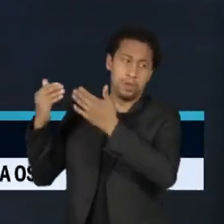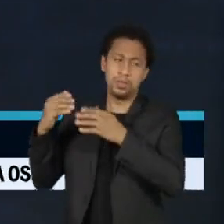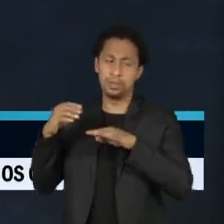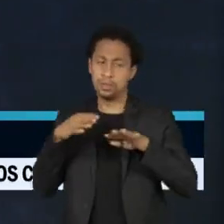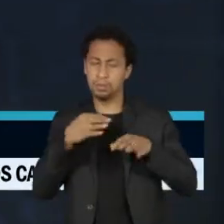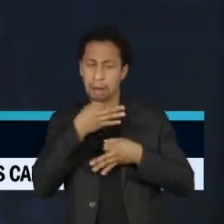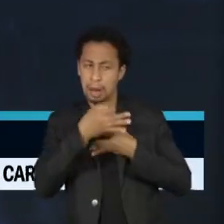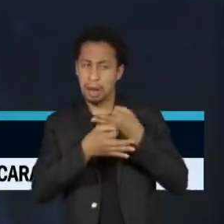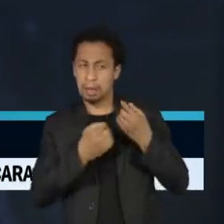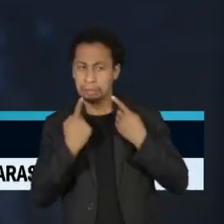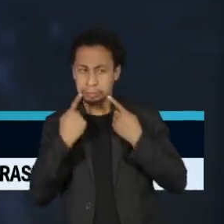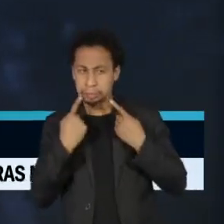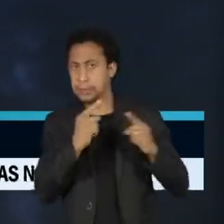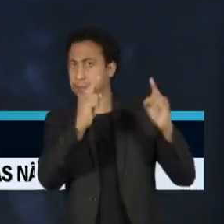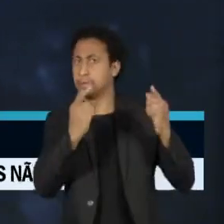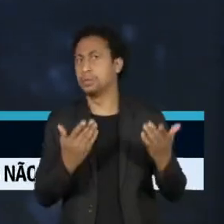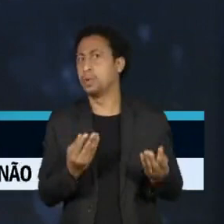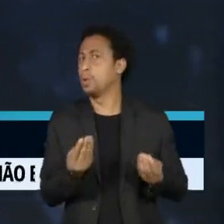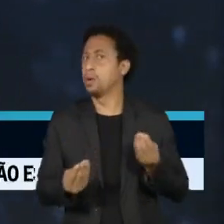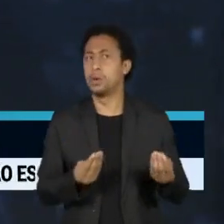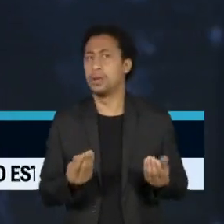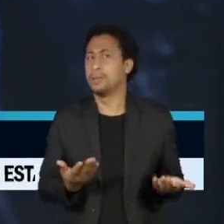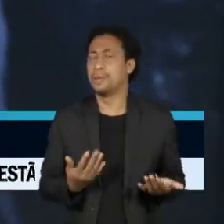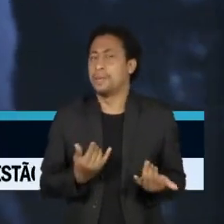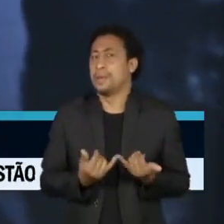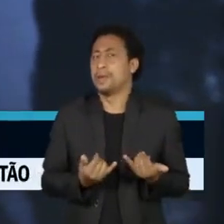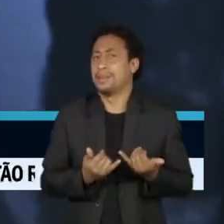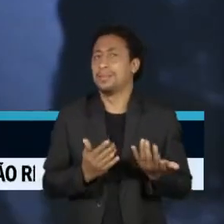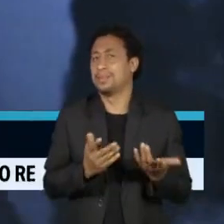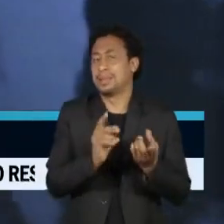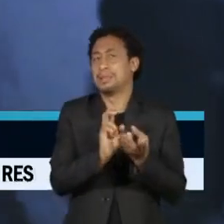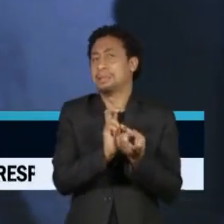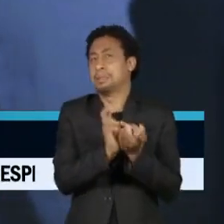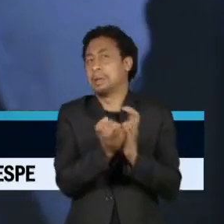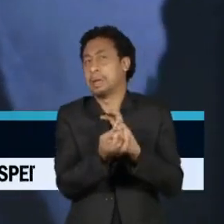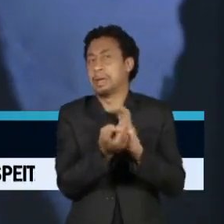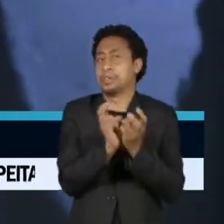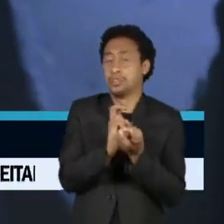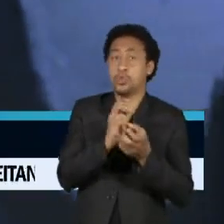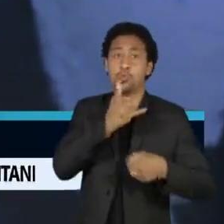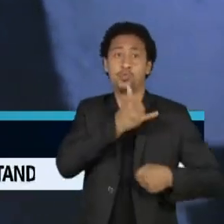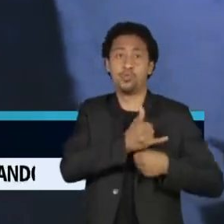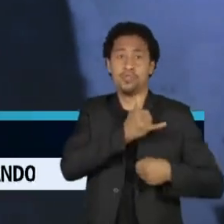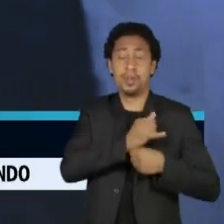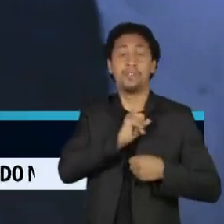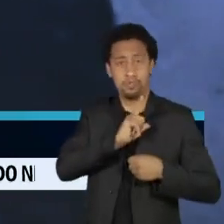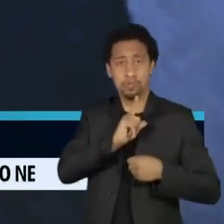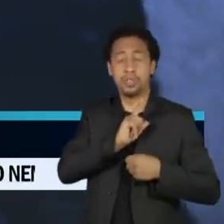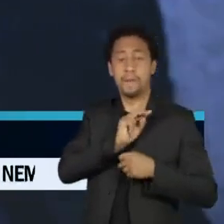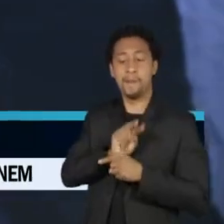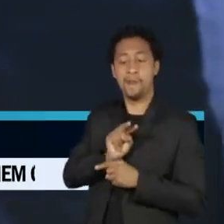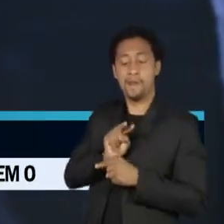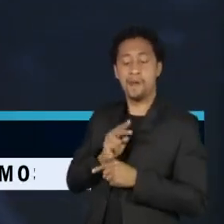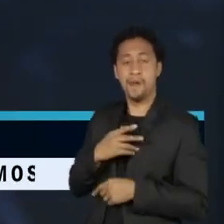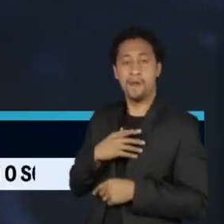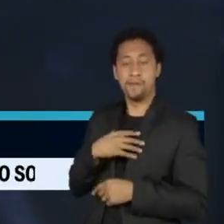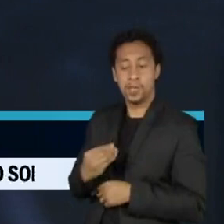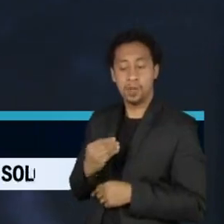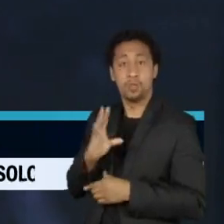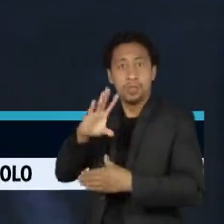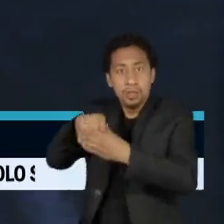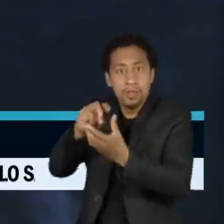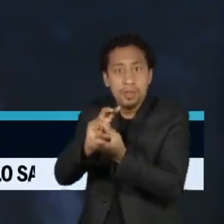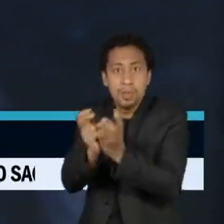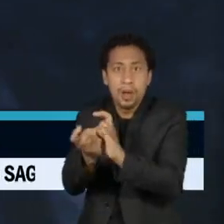pária internacional, como defendia um chefe do Itamaraty no governo Bolsonaro. O próximo mandato terá que restaurar a confiança da